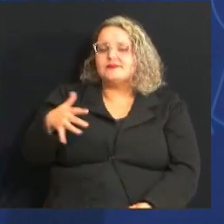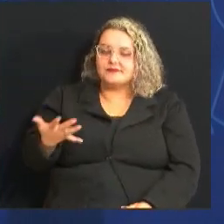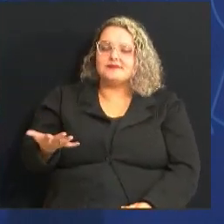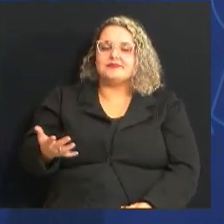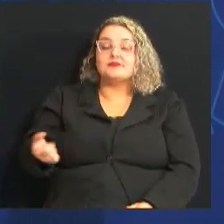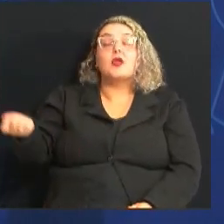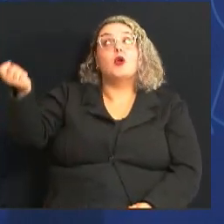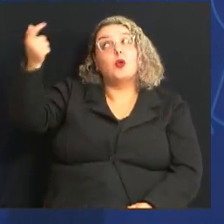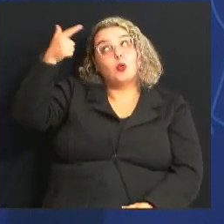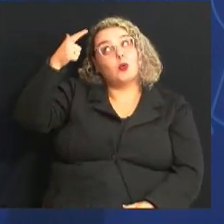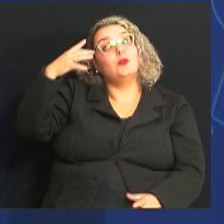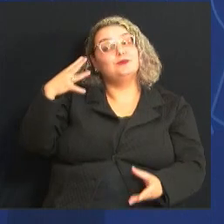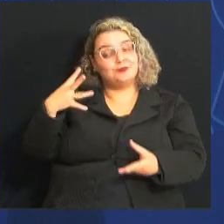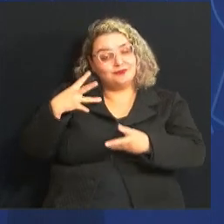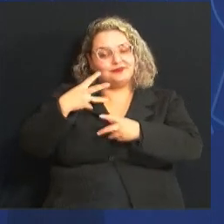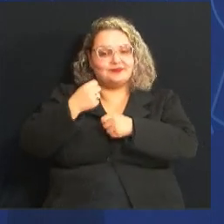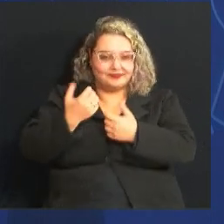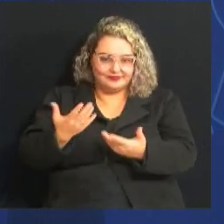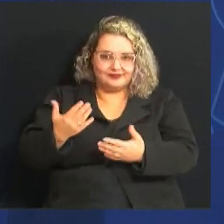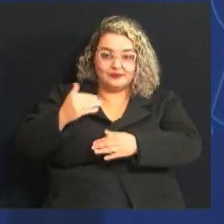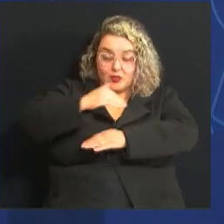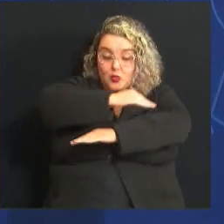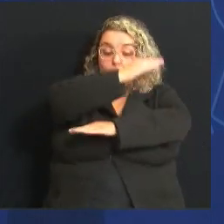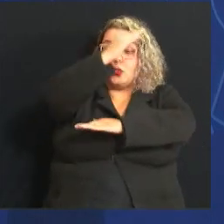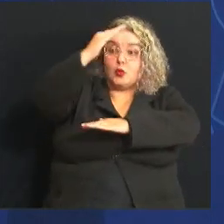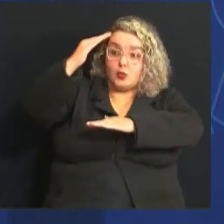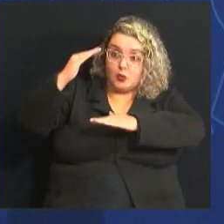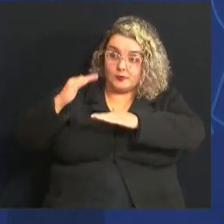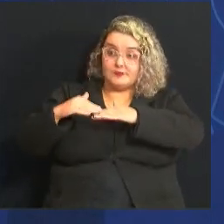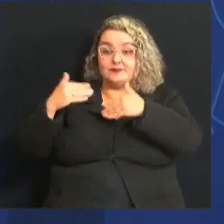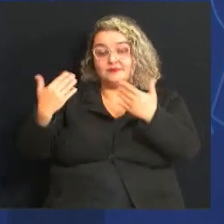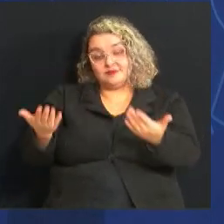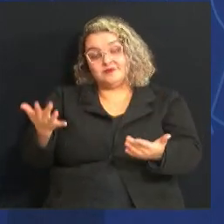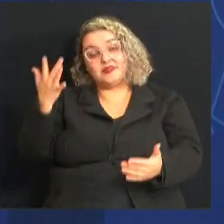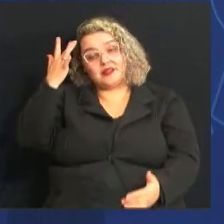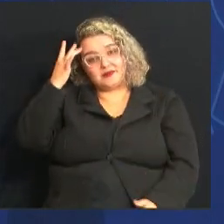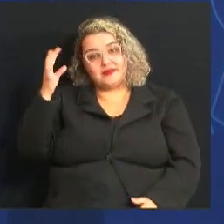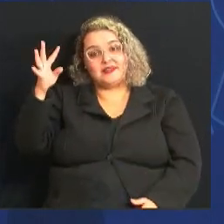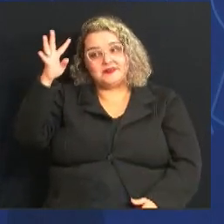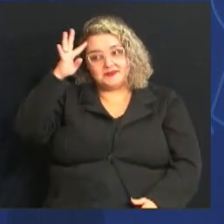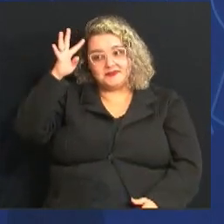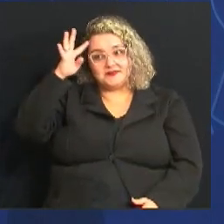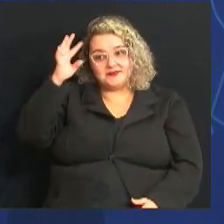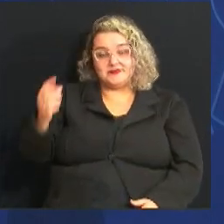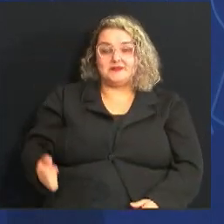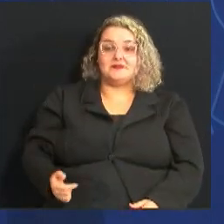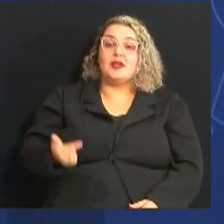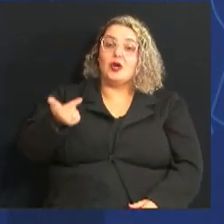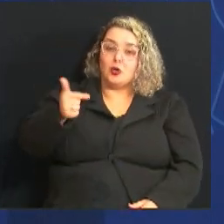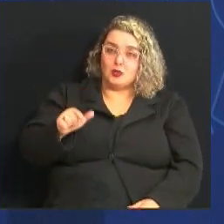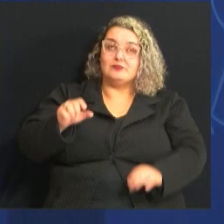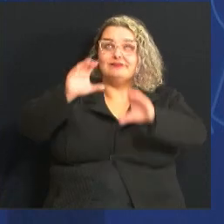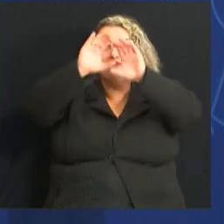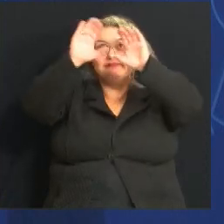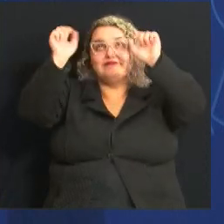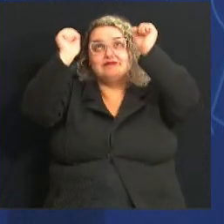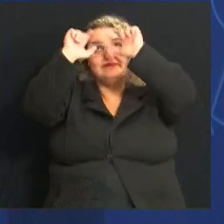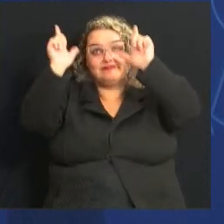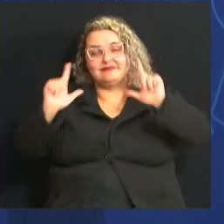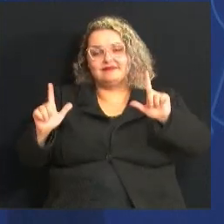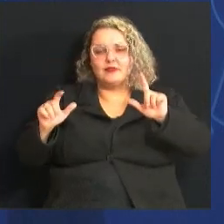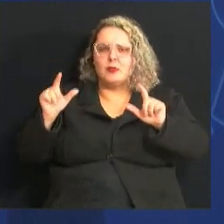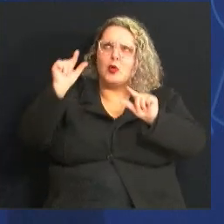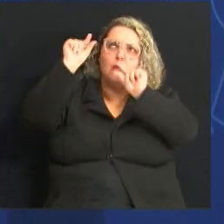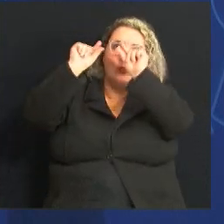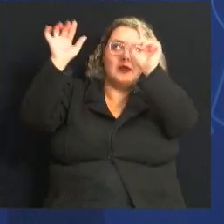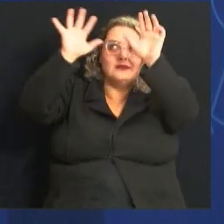sol volta a aparecer durante todo o dia. Então, para amanhã, quarta-feira, segue céu azul, pouca